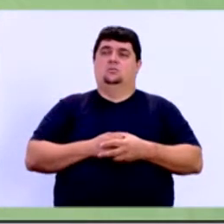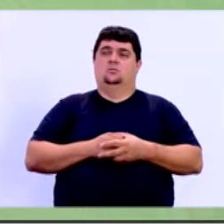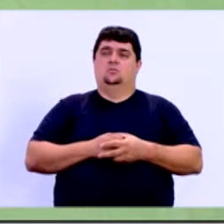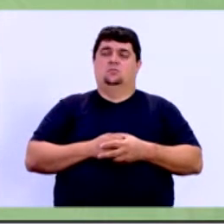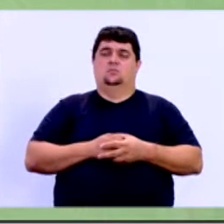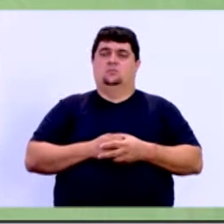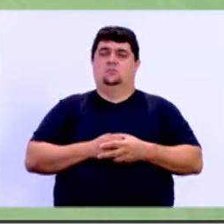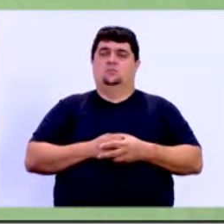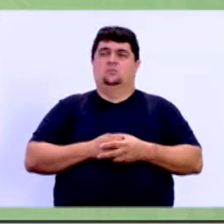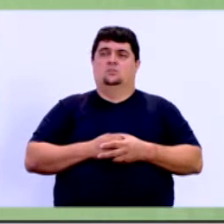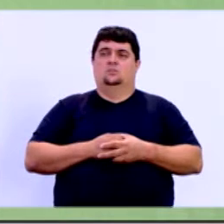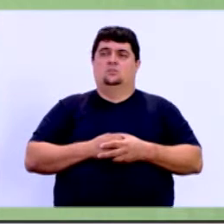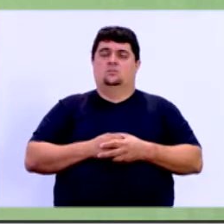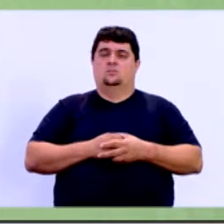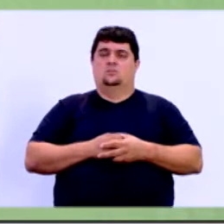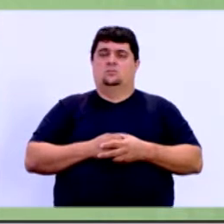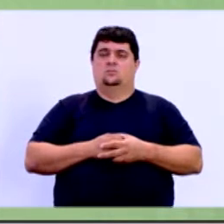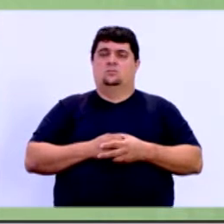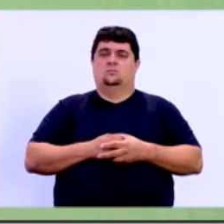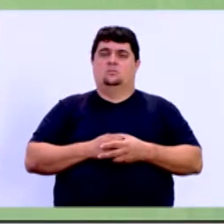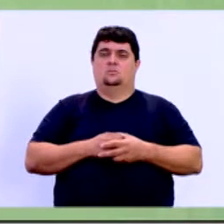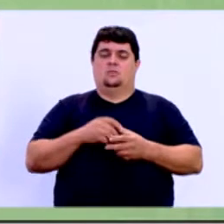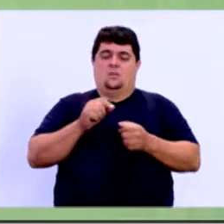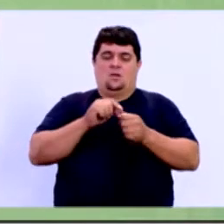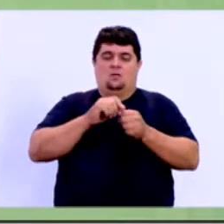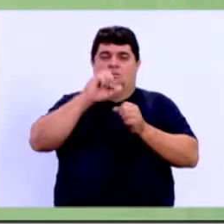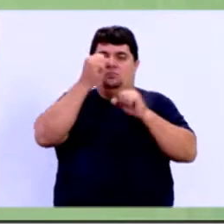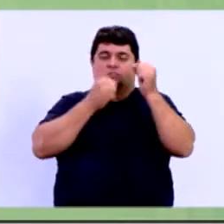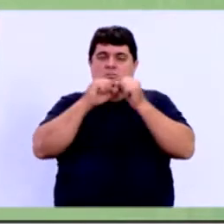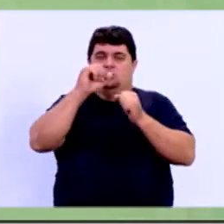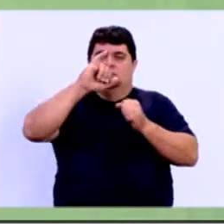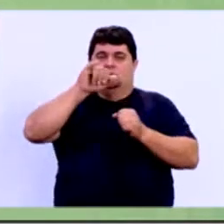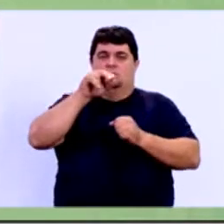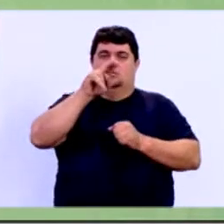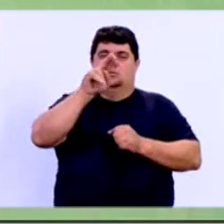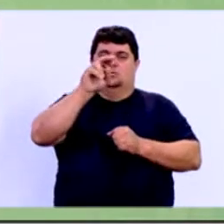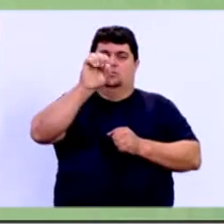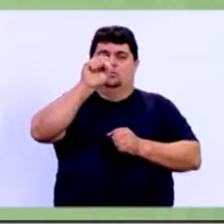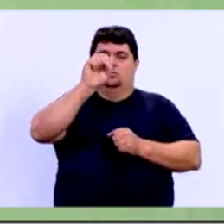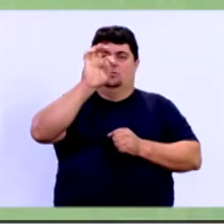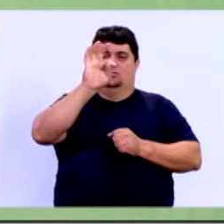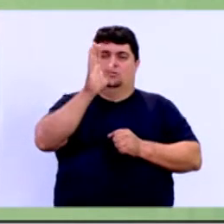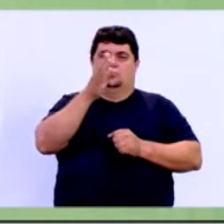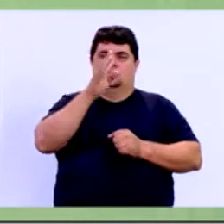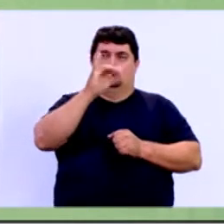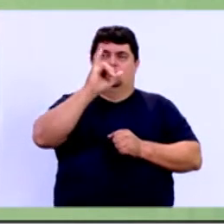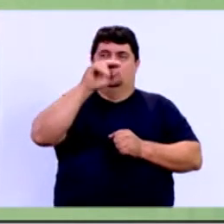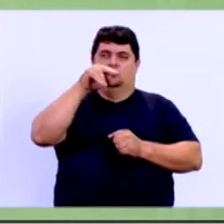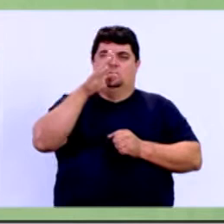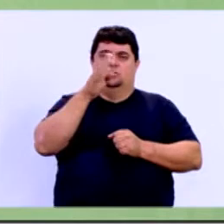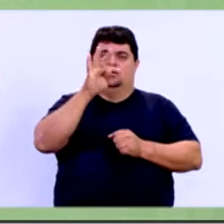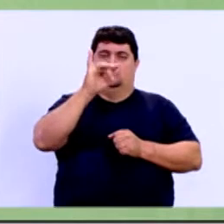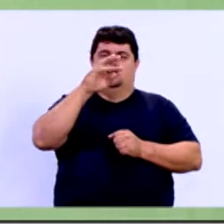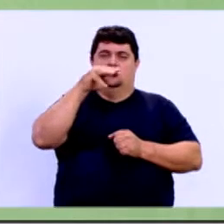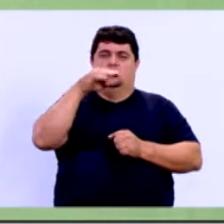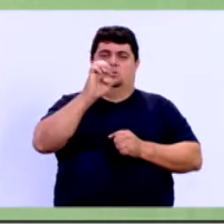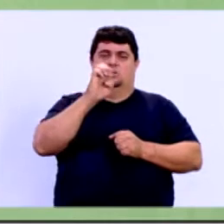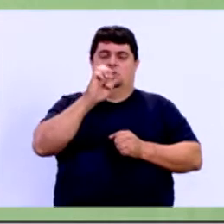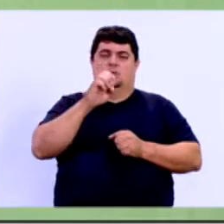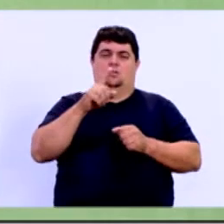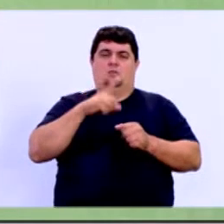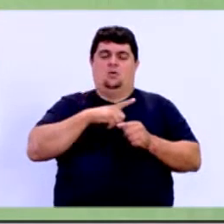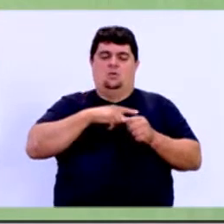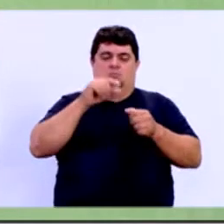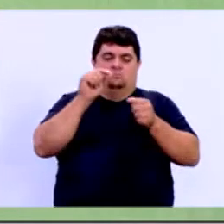onde as organizações fabricam através do just-in-time, né, onde a produção e a entrega